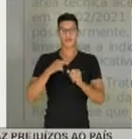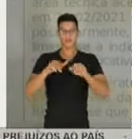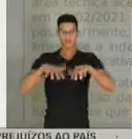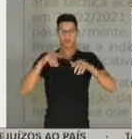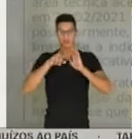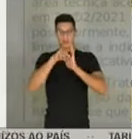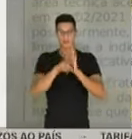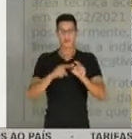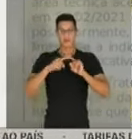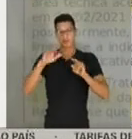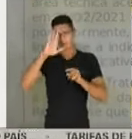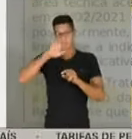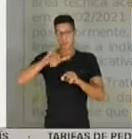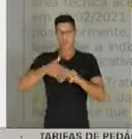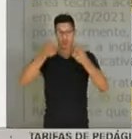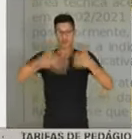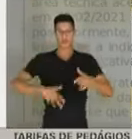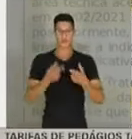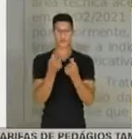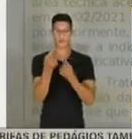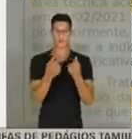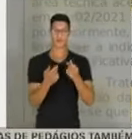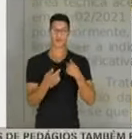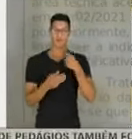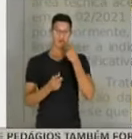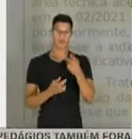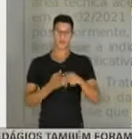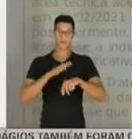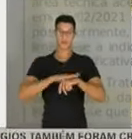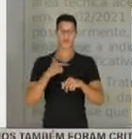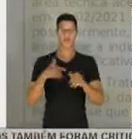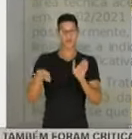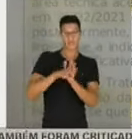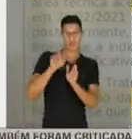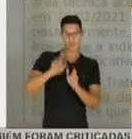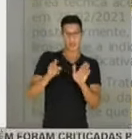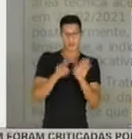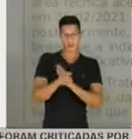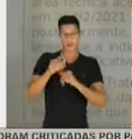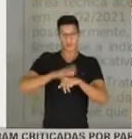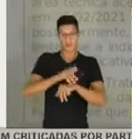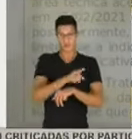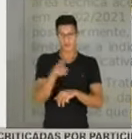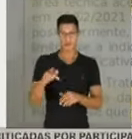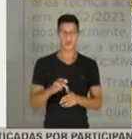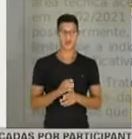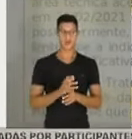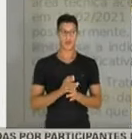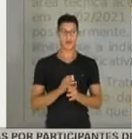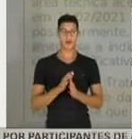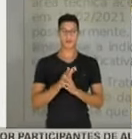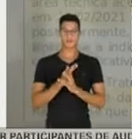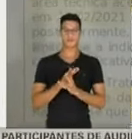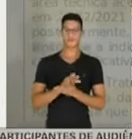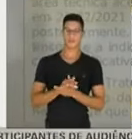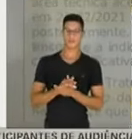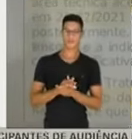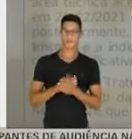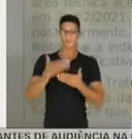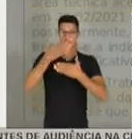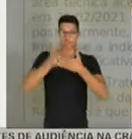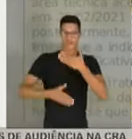pesquisa, mas principalmente da justificativa do preço. Eu estou falando muito preço porque eu vou chegar lá. É uma pergunta que eu vou fazer à Vossa Senhoria. Após esse